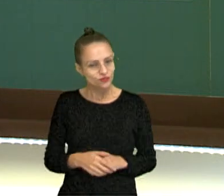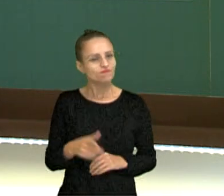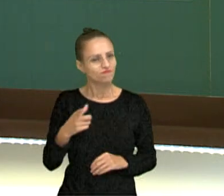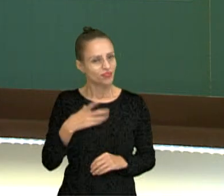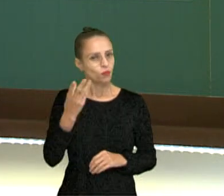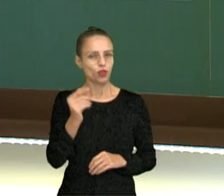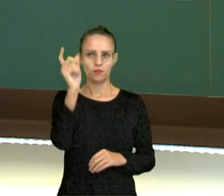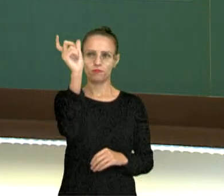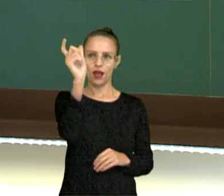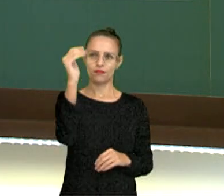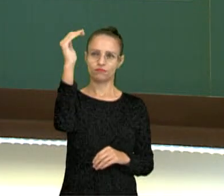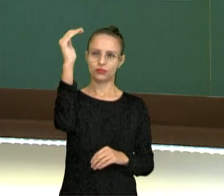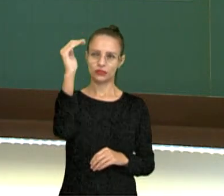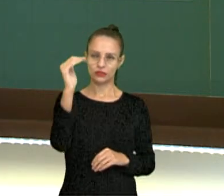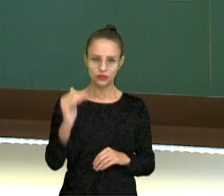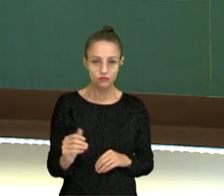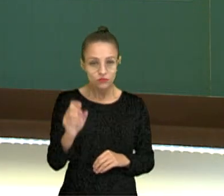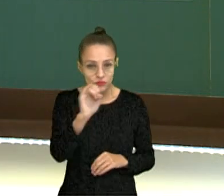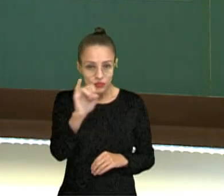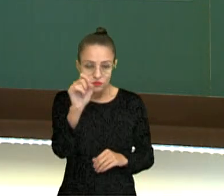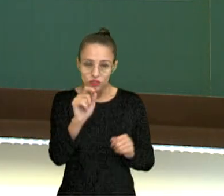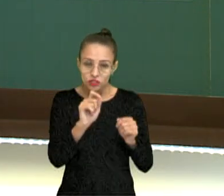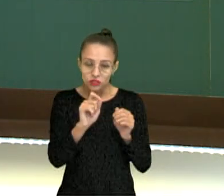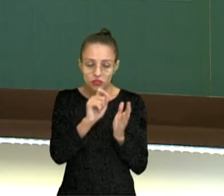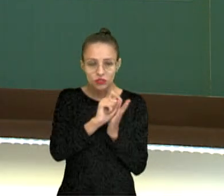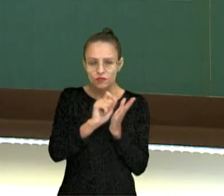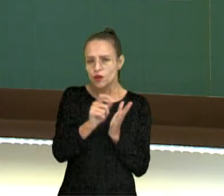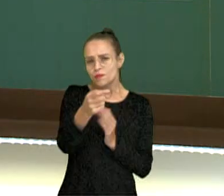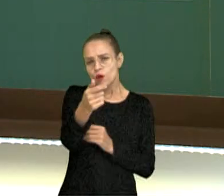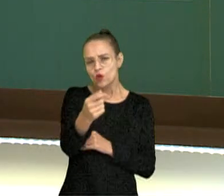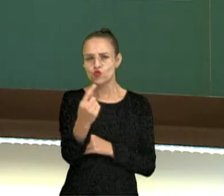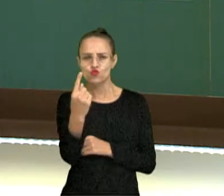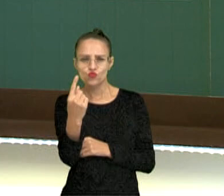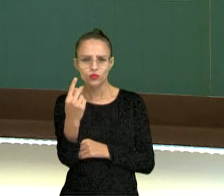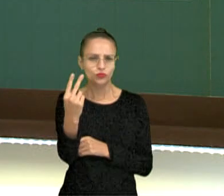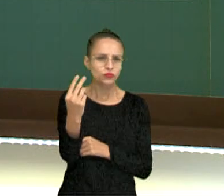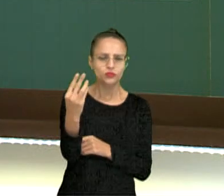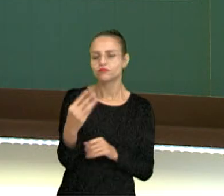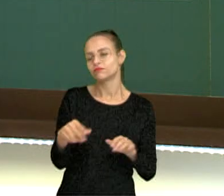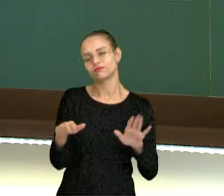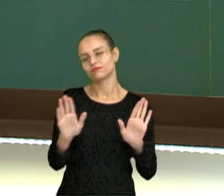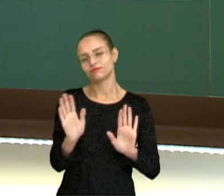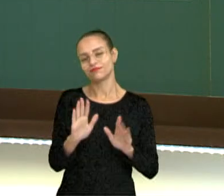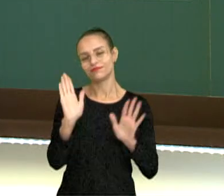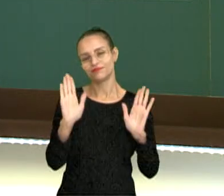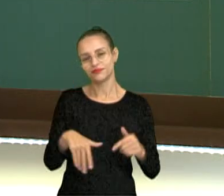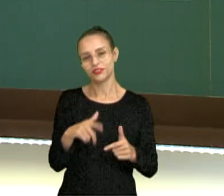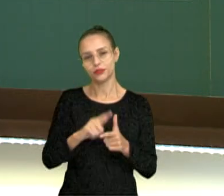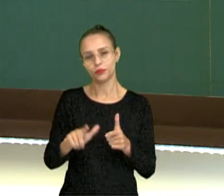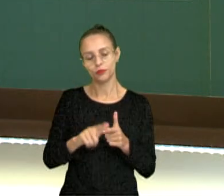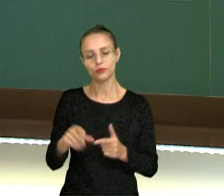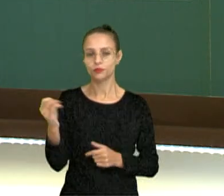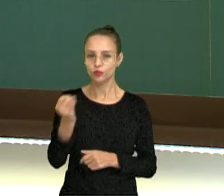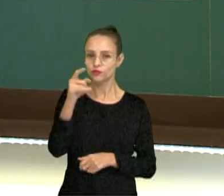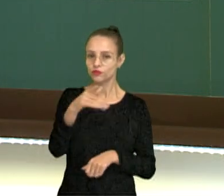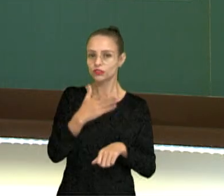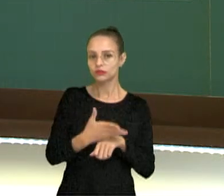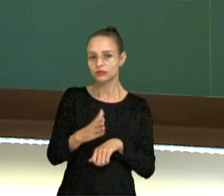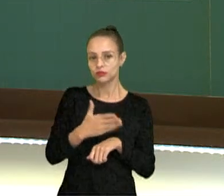palavras. Mas se você escreveu poucas, 1, 2, 3, não tem problema. O importante é fazer esse